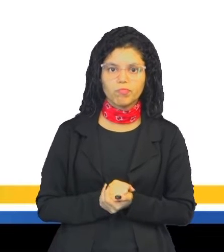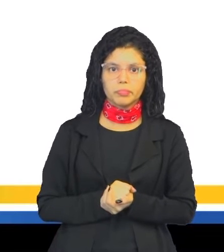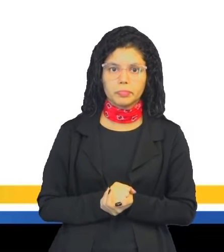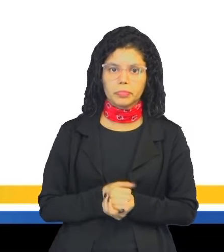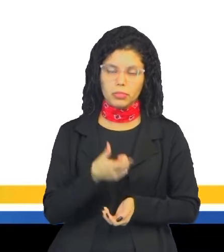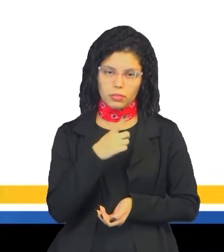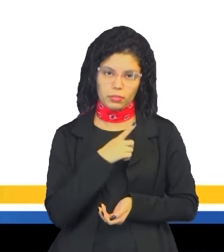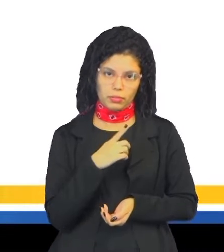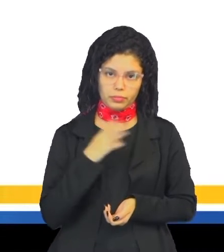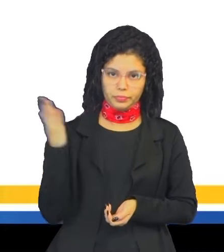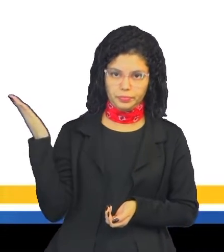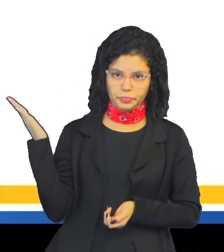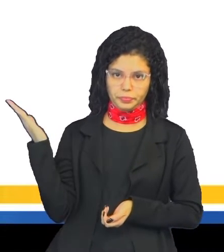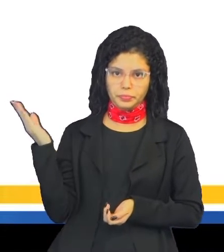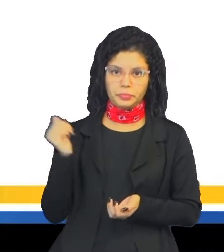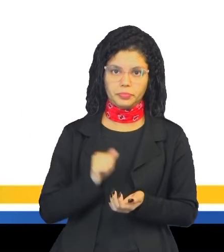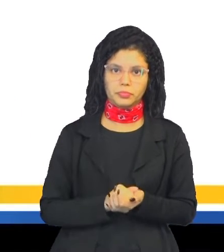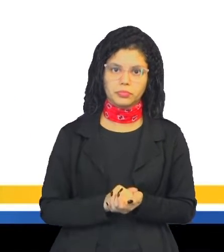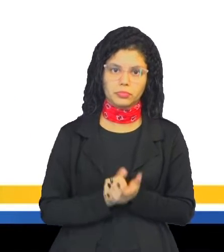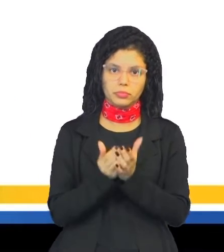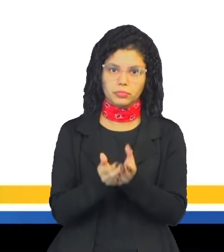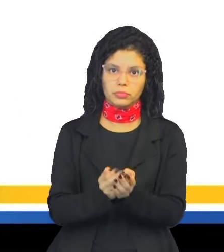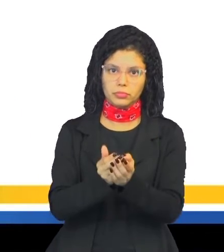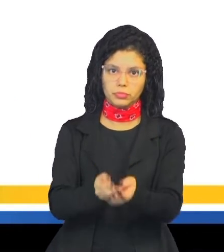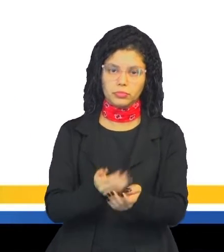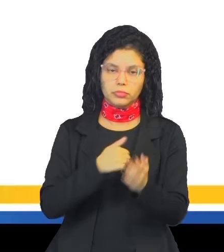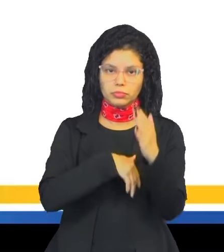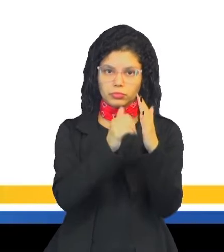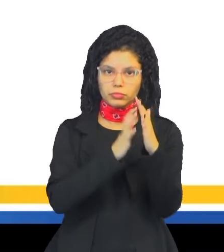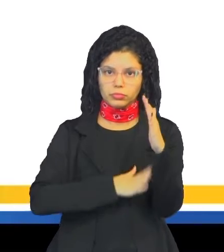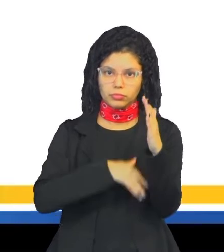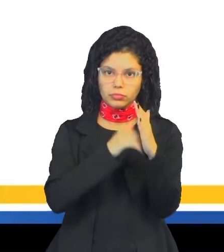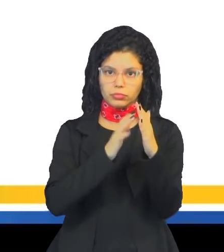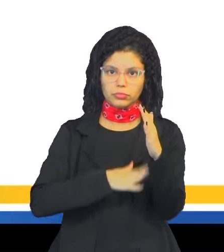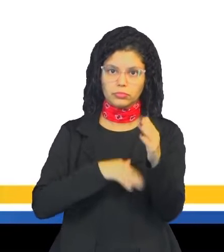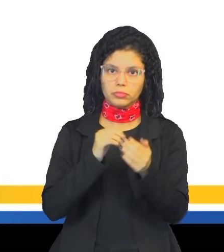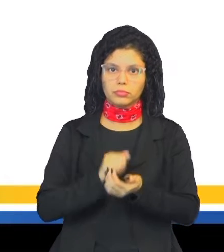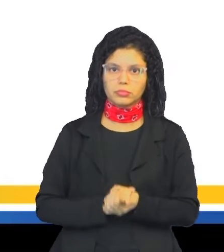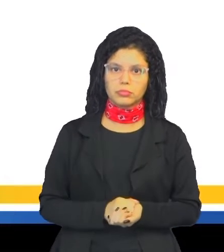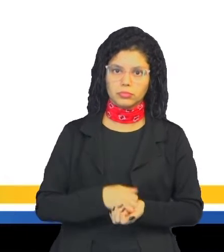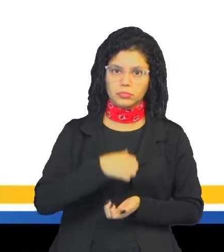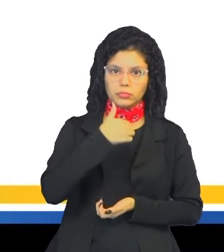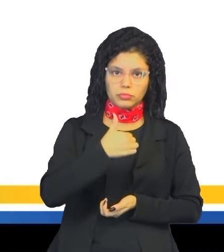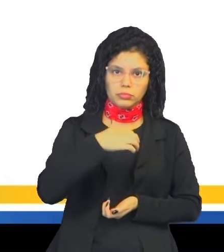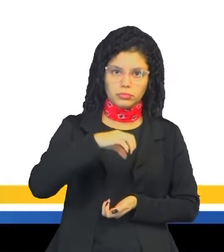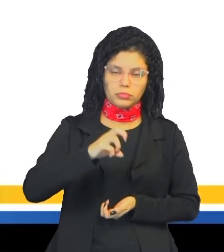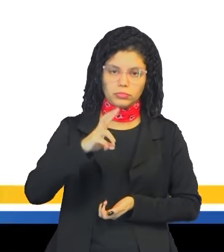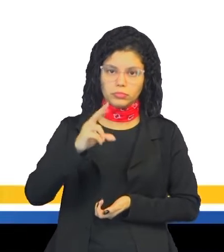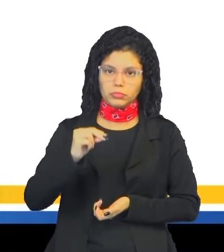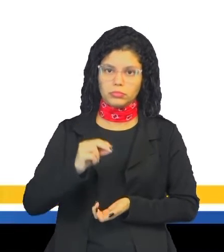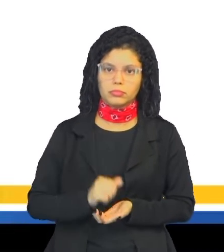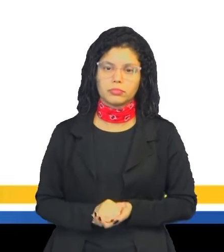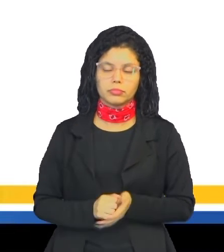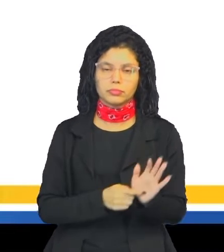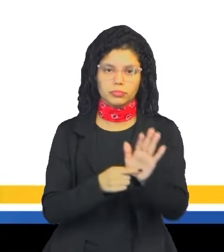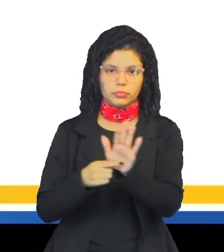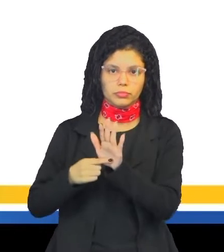A gente tem aí, né, o navio negreiro, né, uma pintura do Cândido Portinari de 1950 que representa